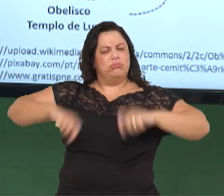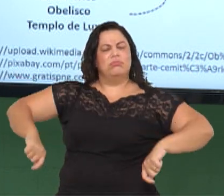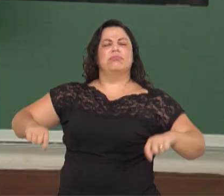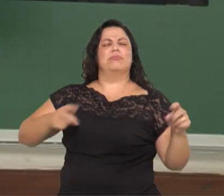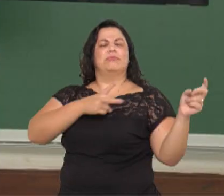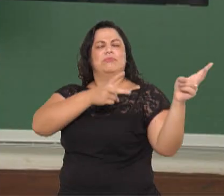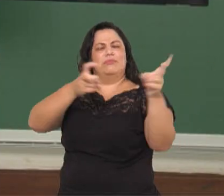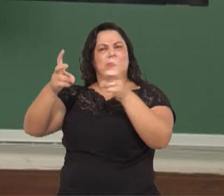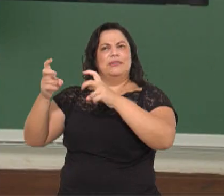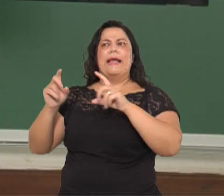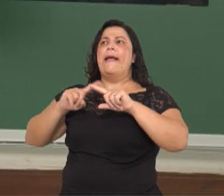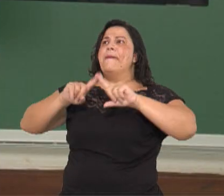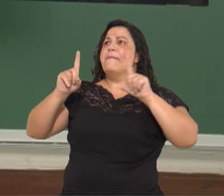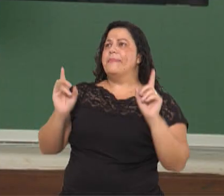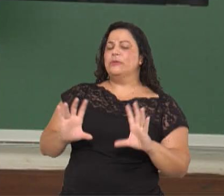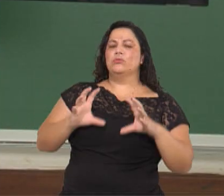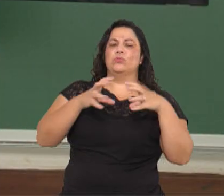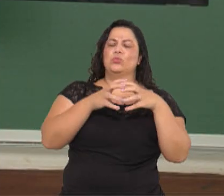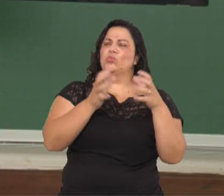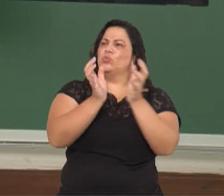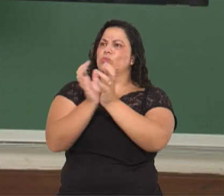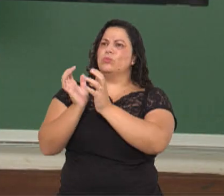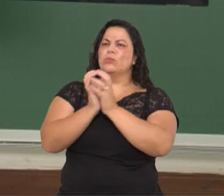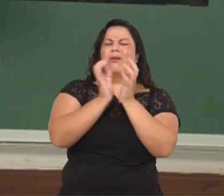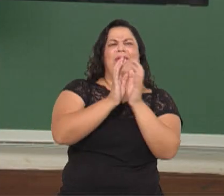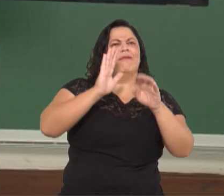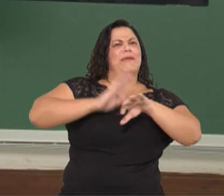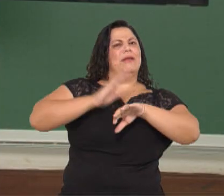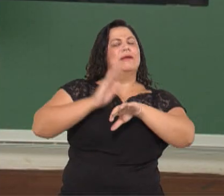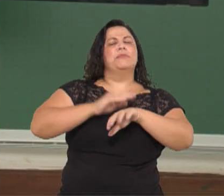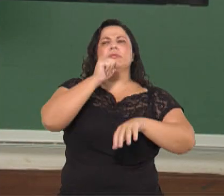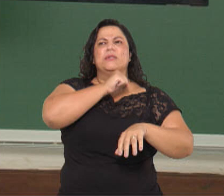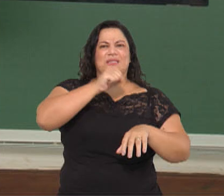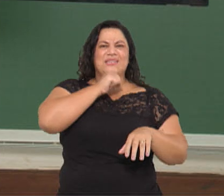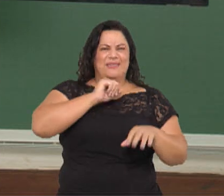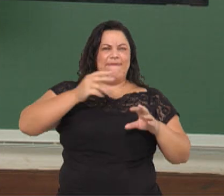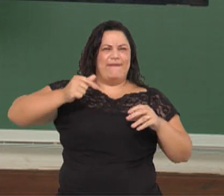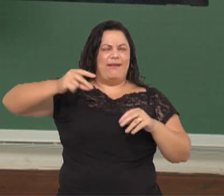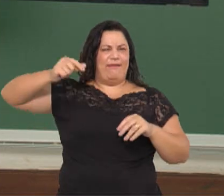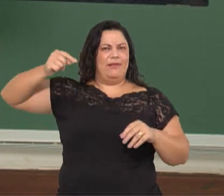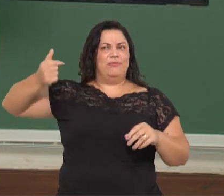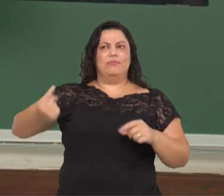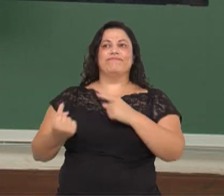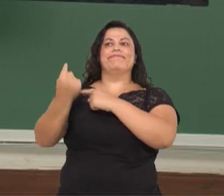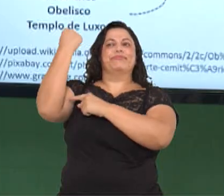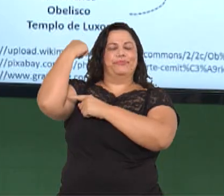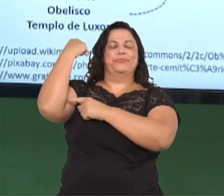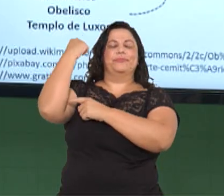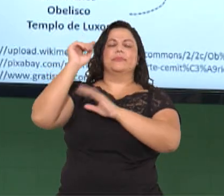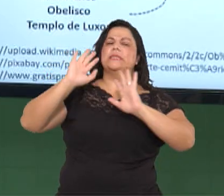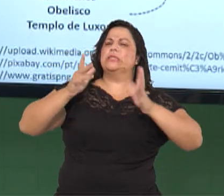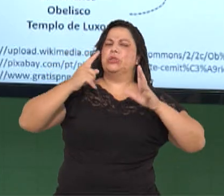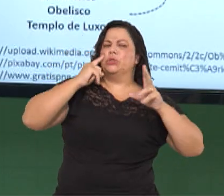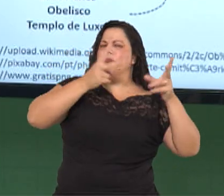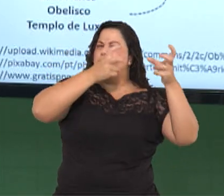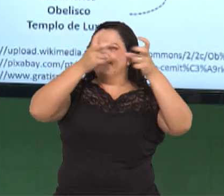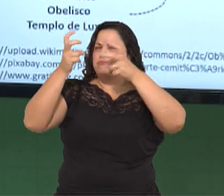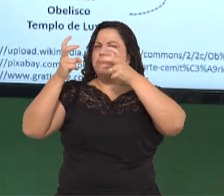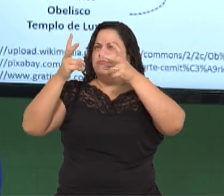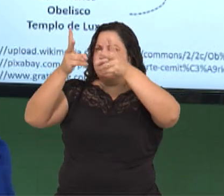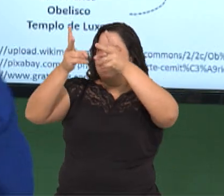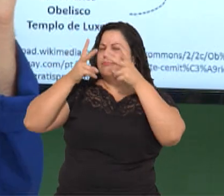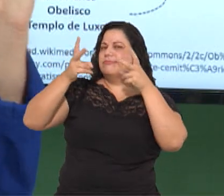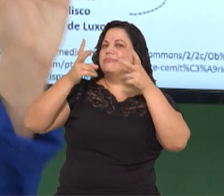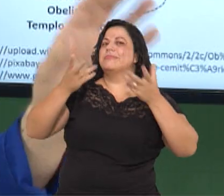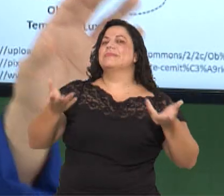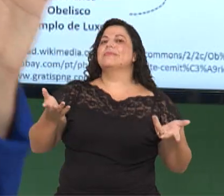que tinham grupos de pessoas, povos mais antigos que já faziam essa observação? Então eu trouxe para vocês uma linha do